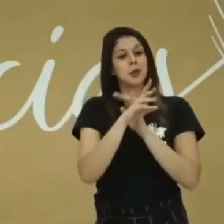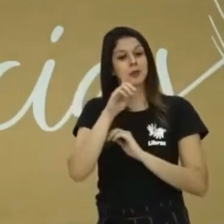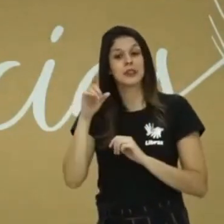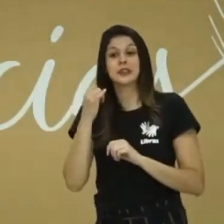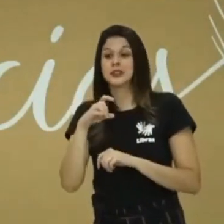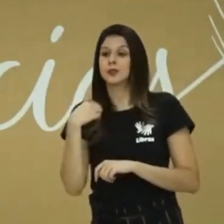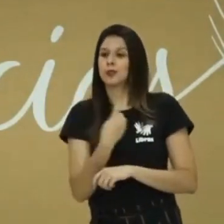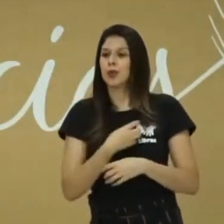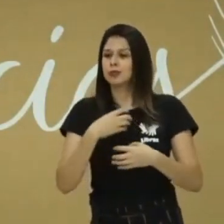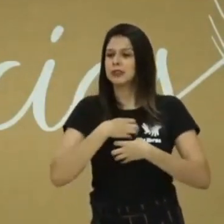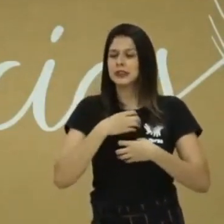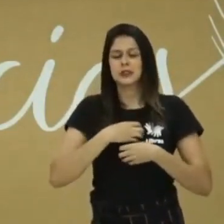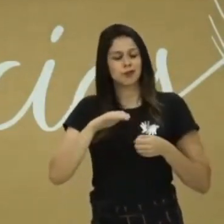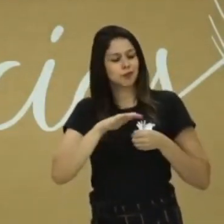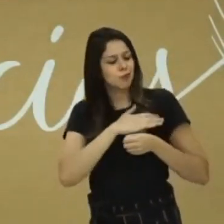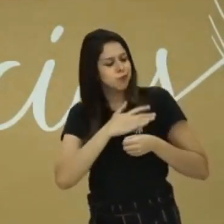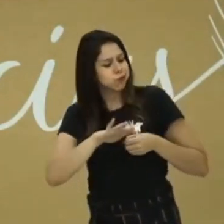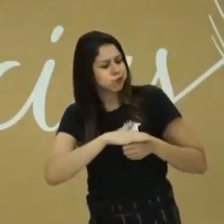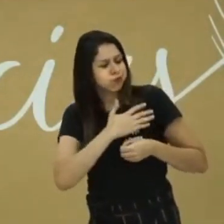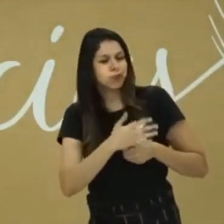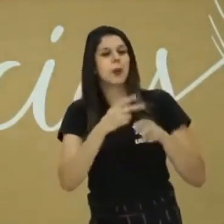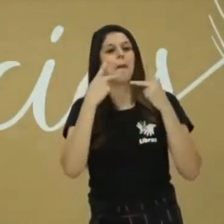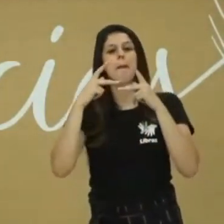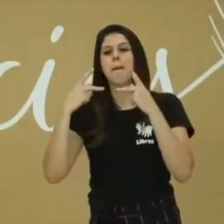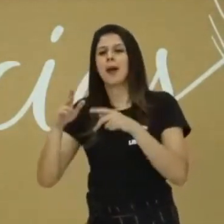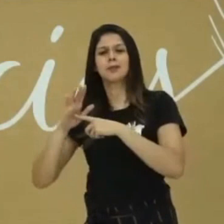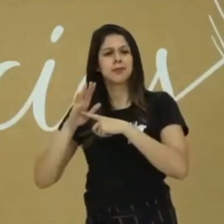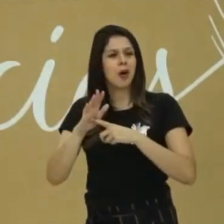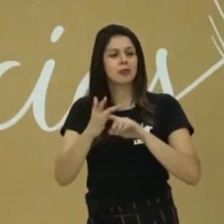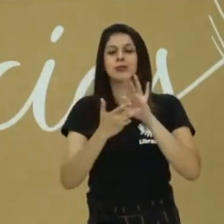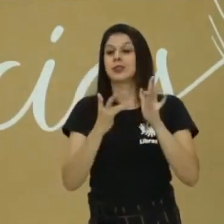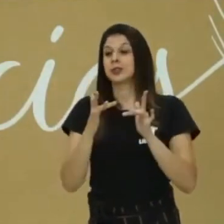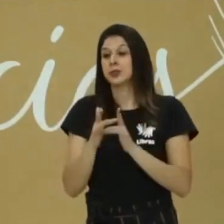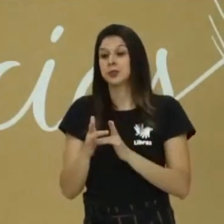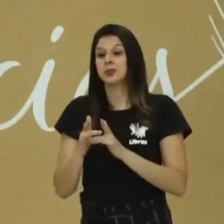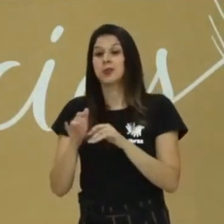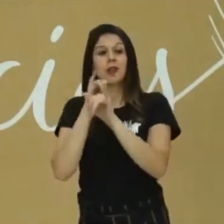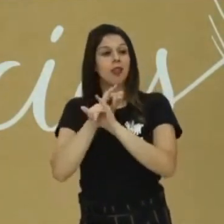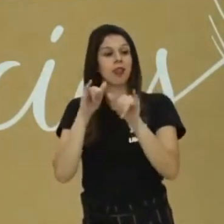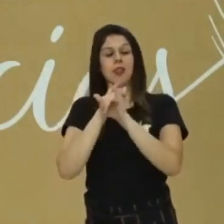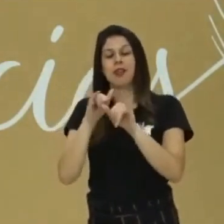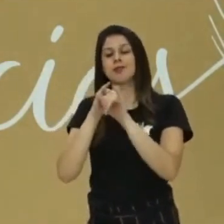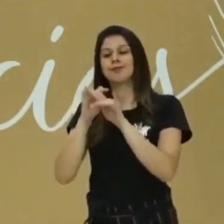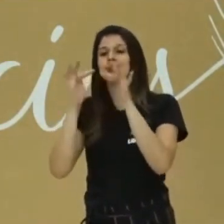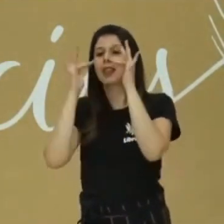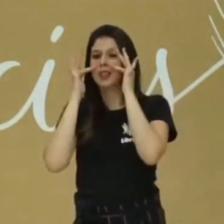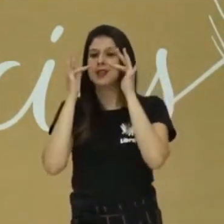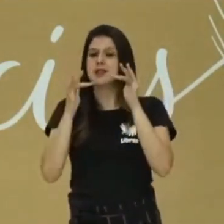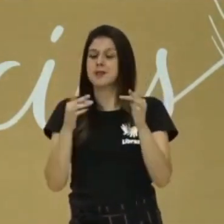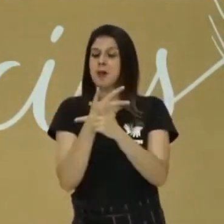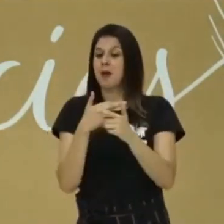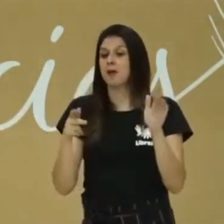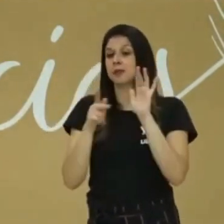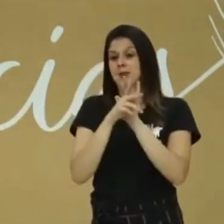cheios do Espírito eles falam de Deus eles expressam Deus eles abrem a sua boca para testemunhar das